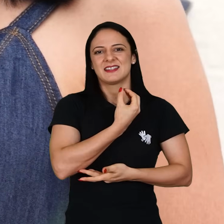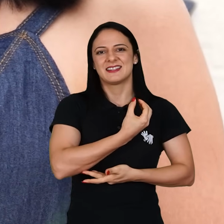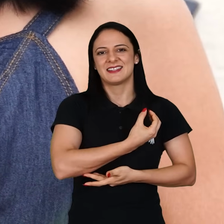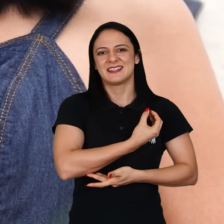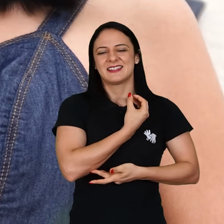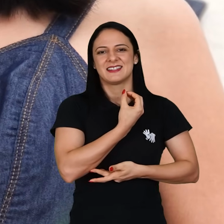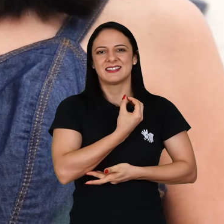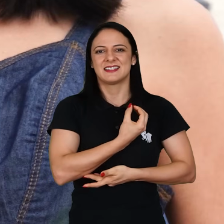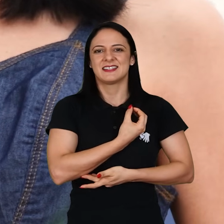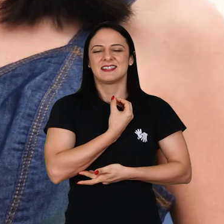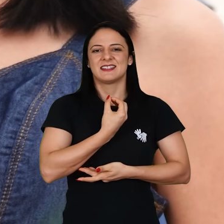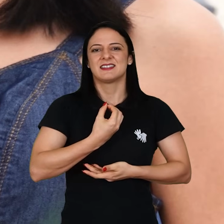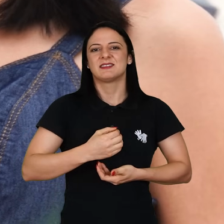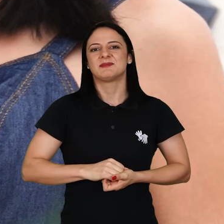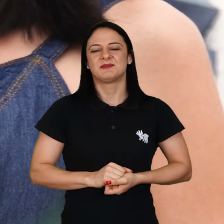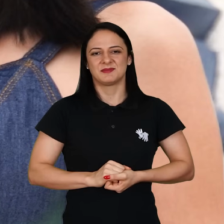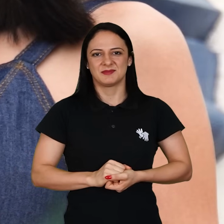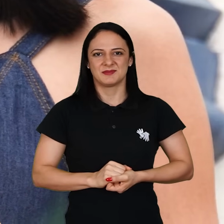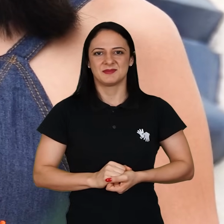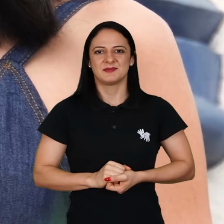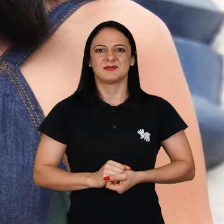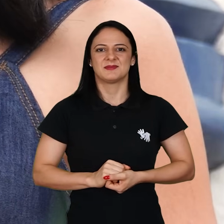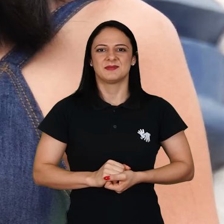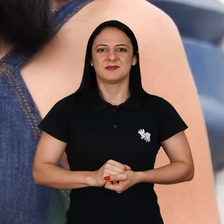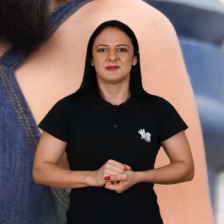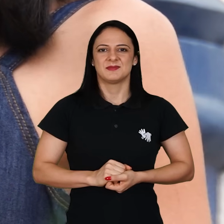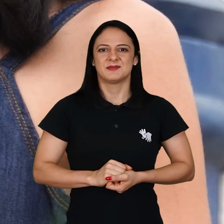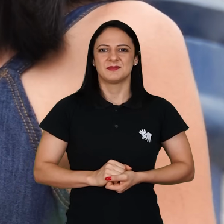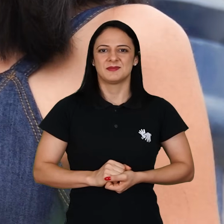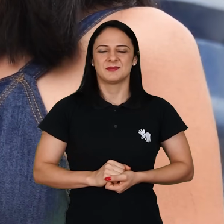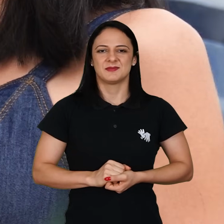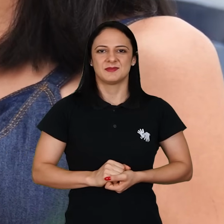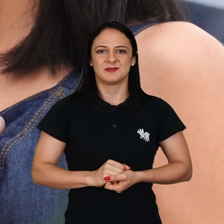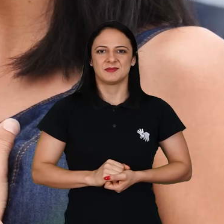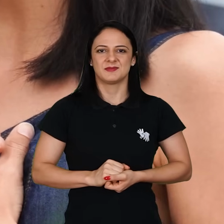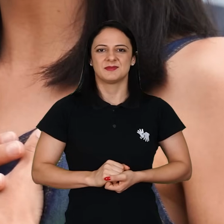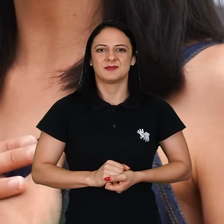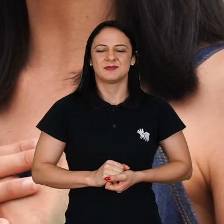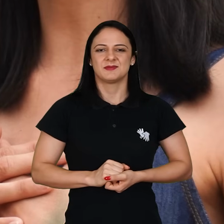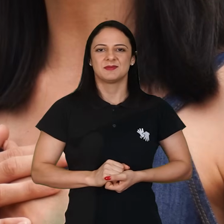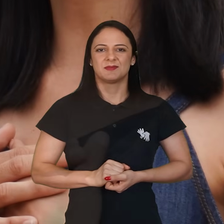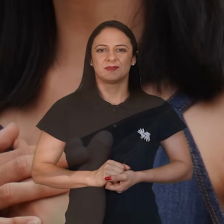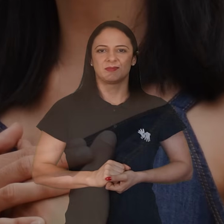ilumina-me na escura e funda o trem da minha vida.